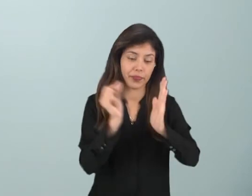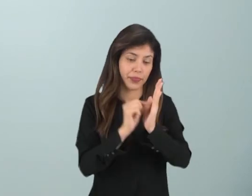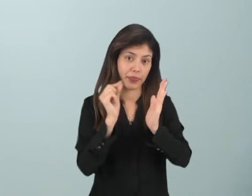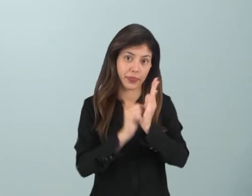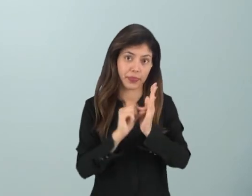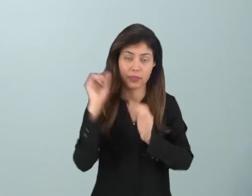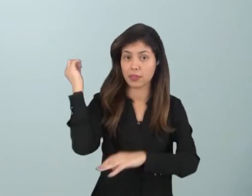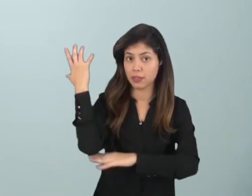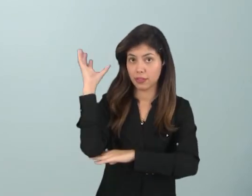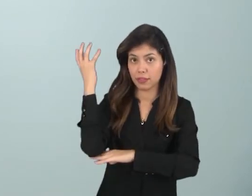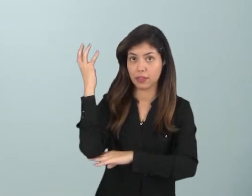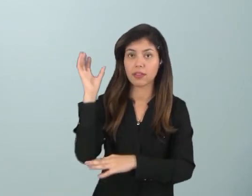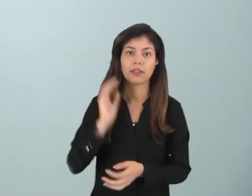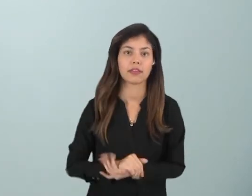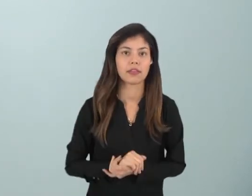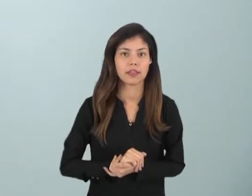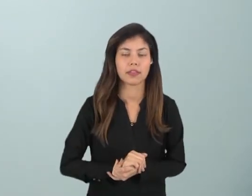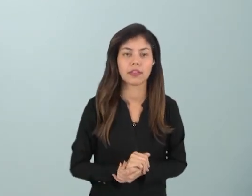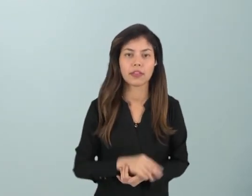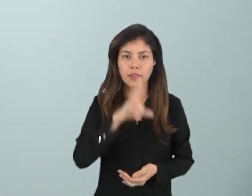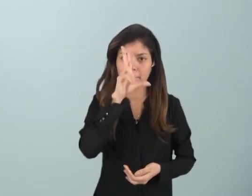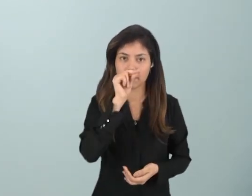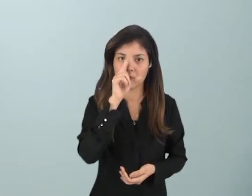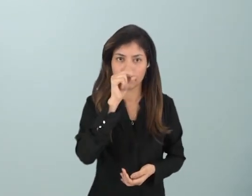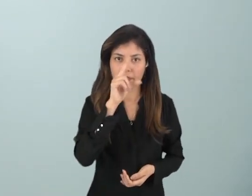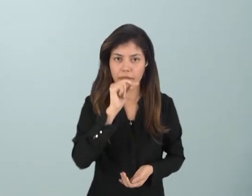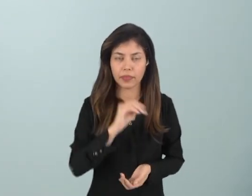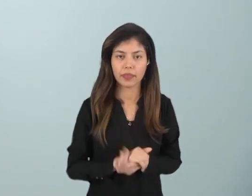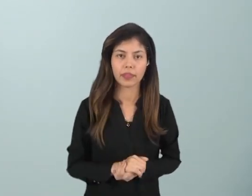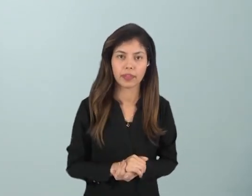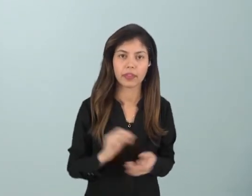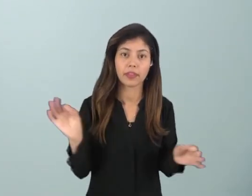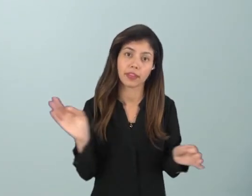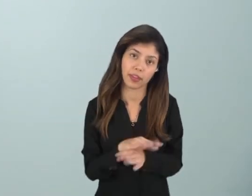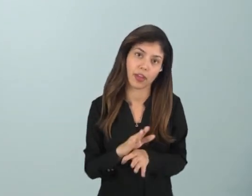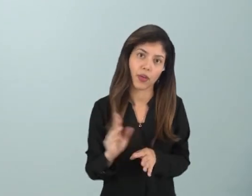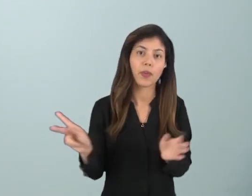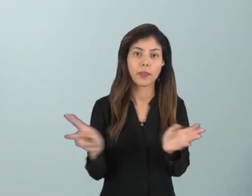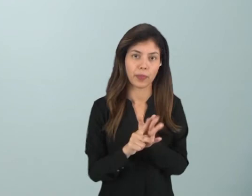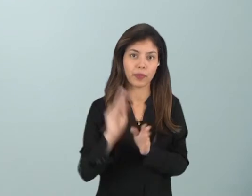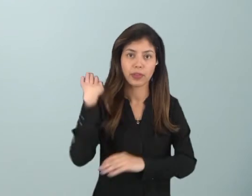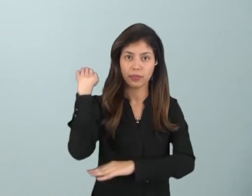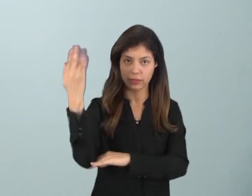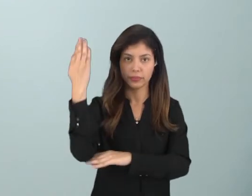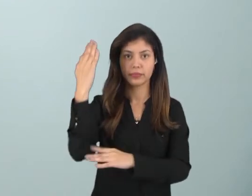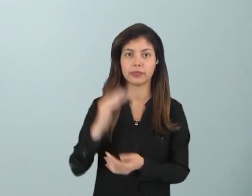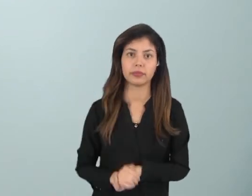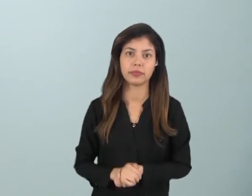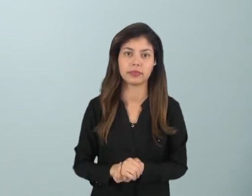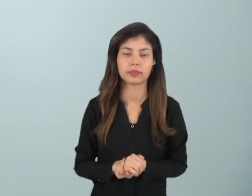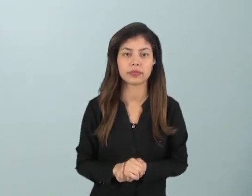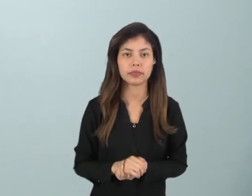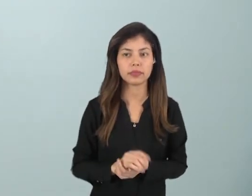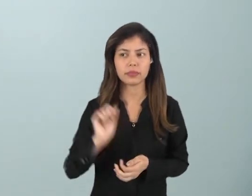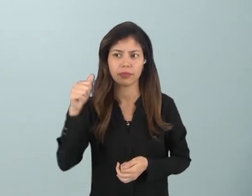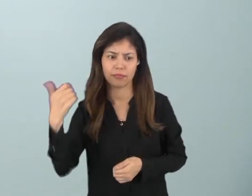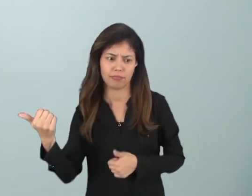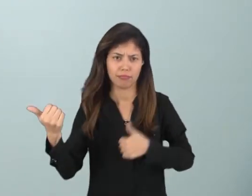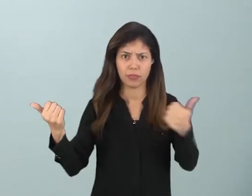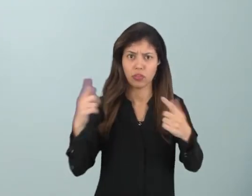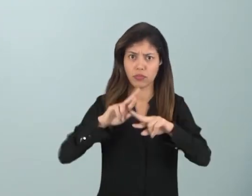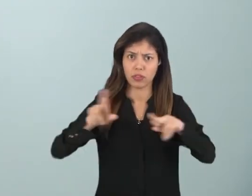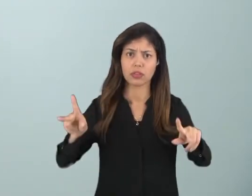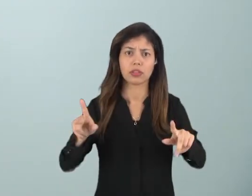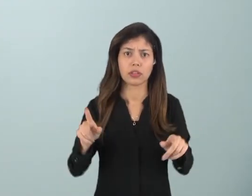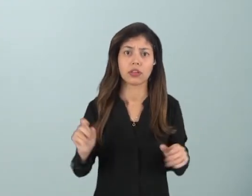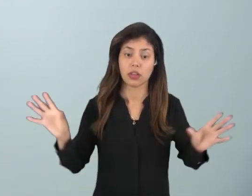na árvore, certo? E aquele do Pato Donald, que acaba sendo dono da madeireira. Então uma coisa contraposta da outra.